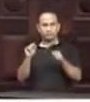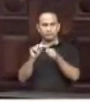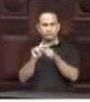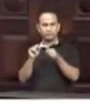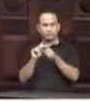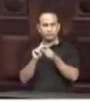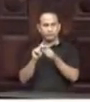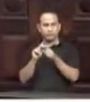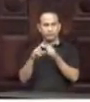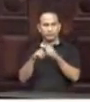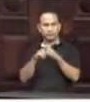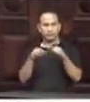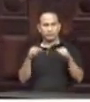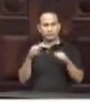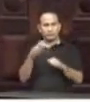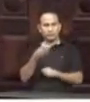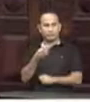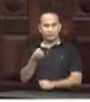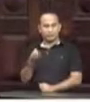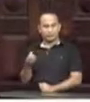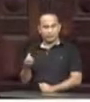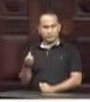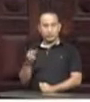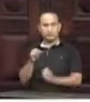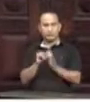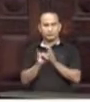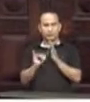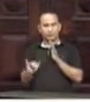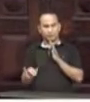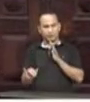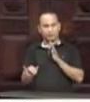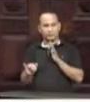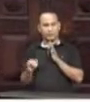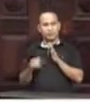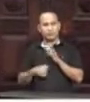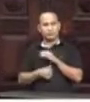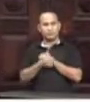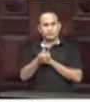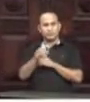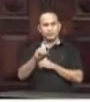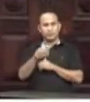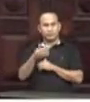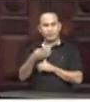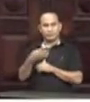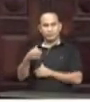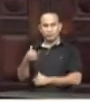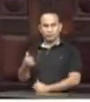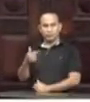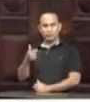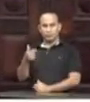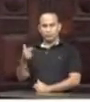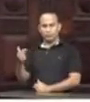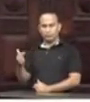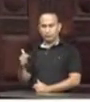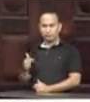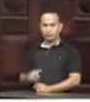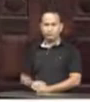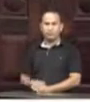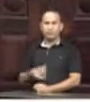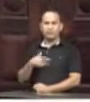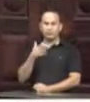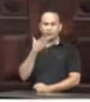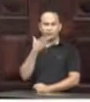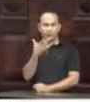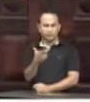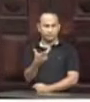dita o artigo 36 da Lei Complementar número 141 de 2012, que